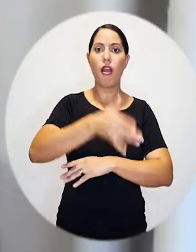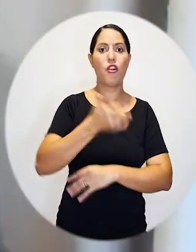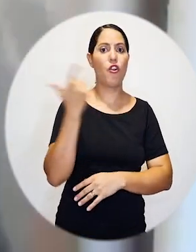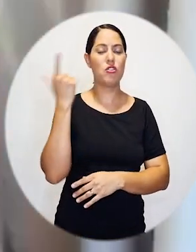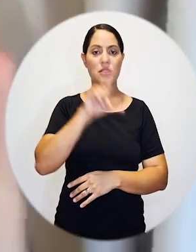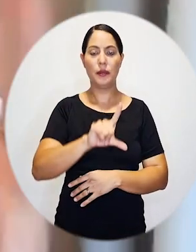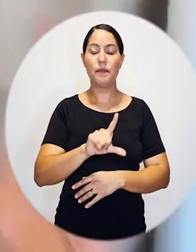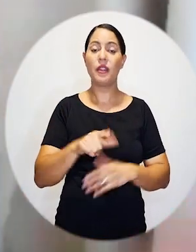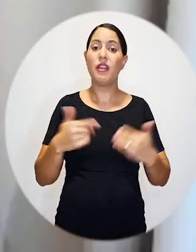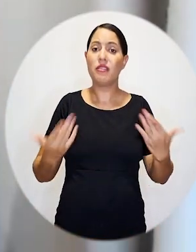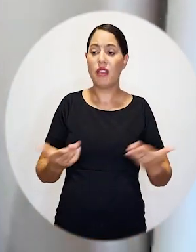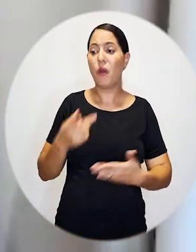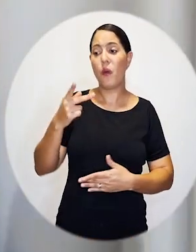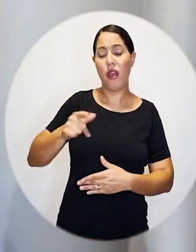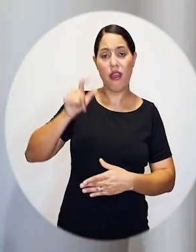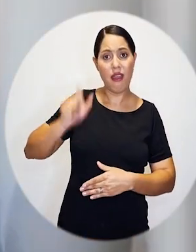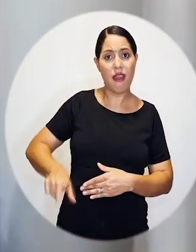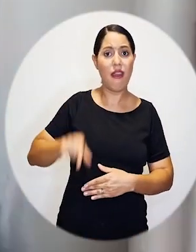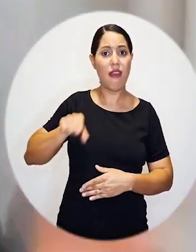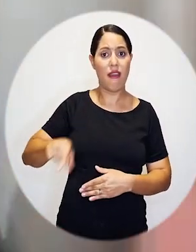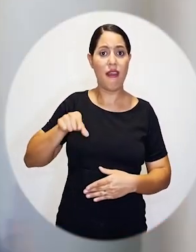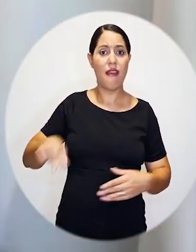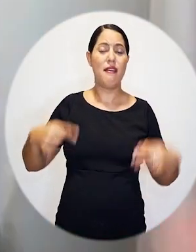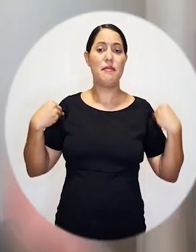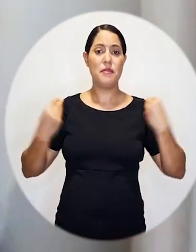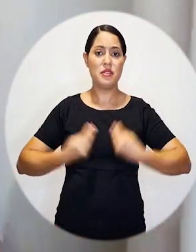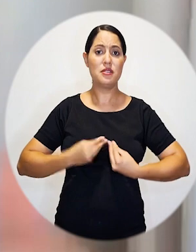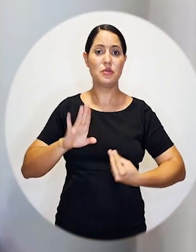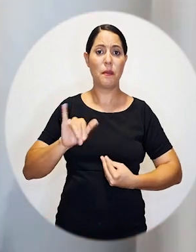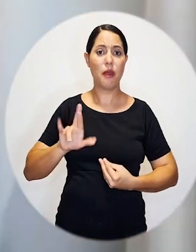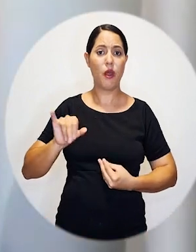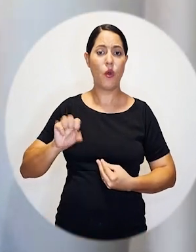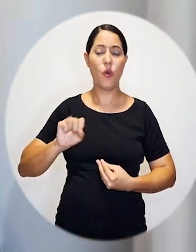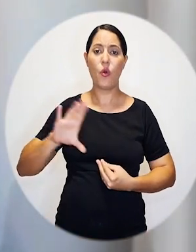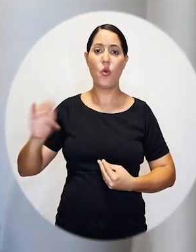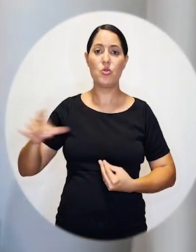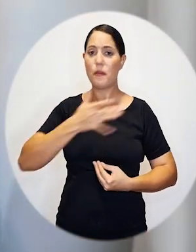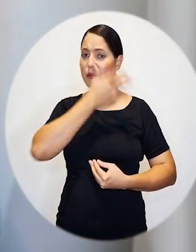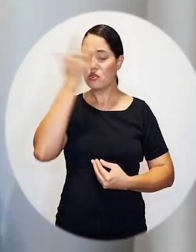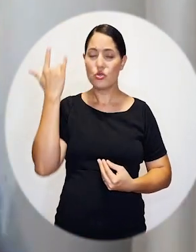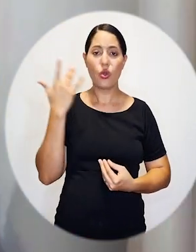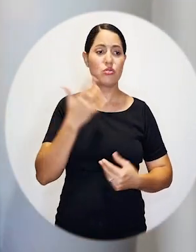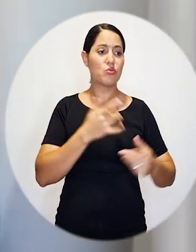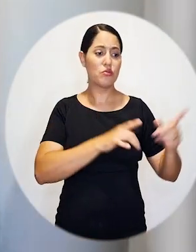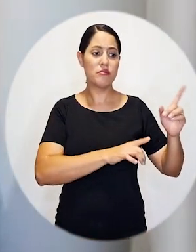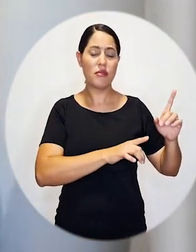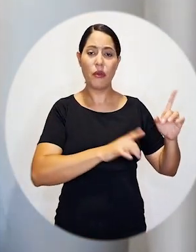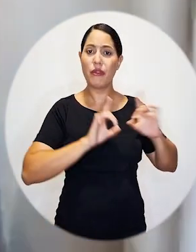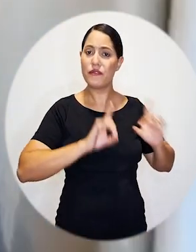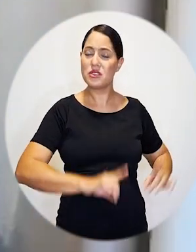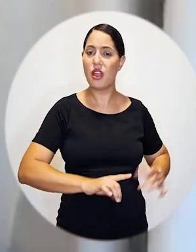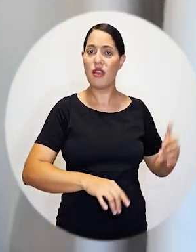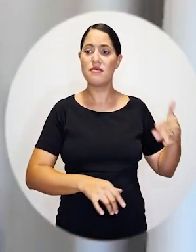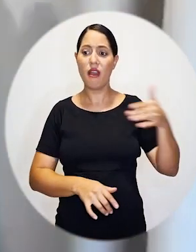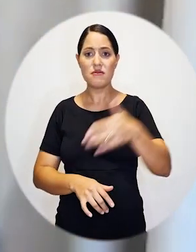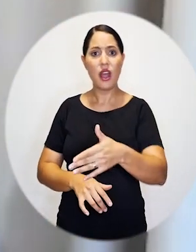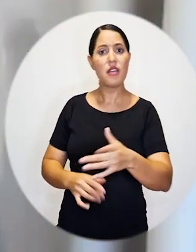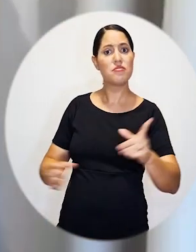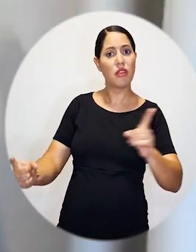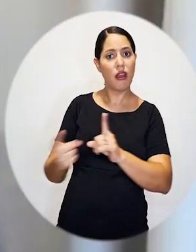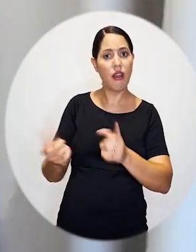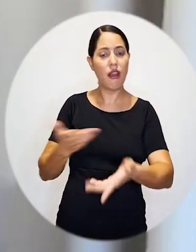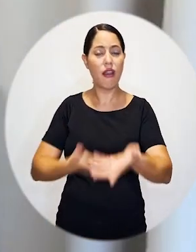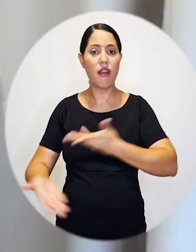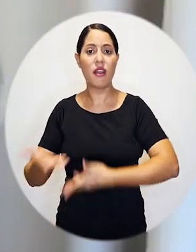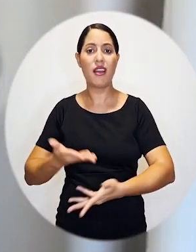receptividade, cercado de pessoas, inclusive assessoras com deficiência também, mostra como